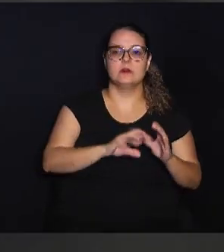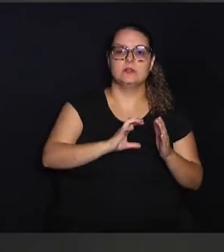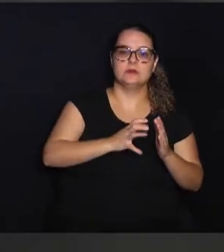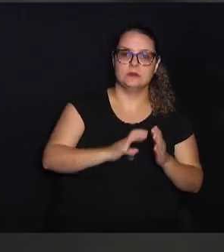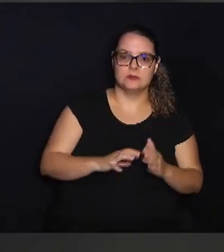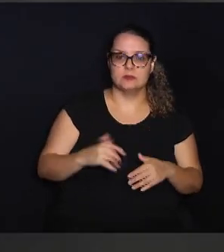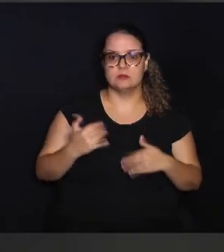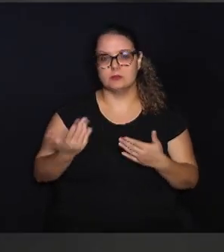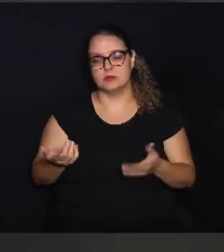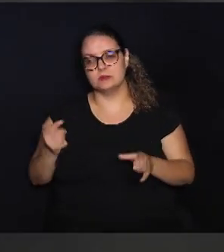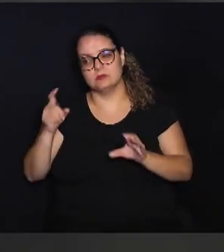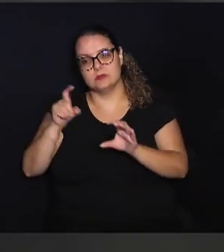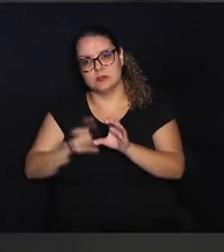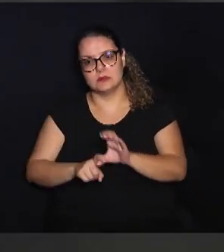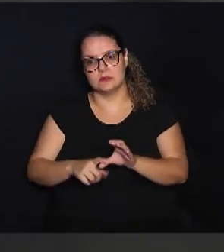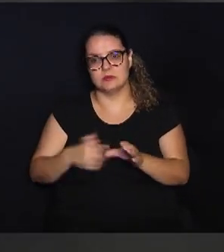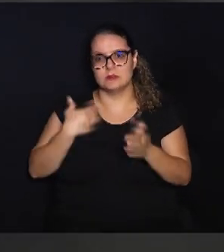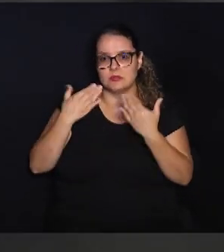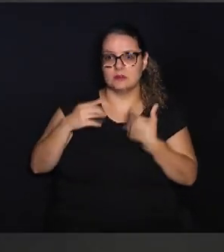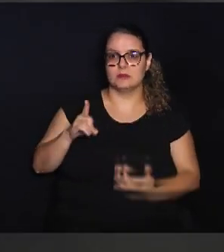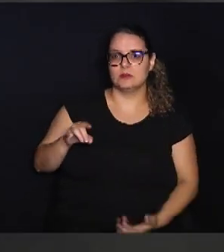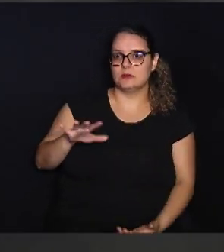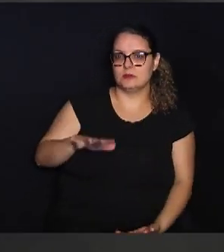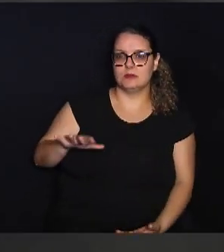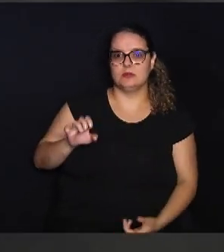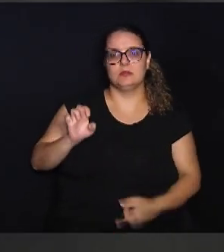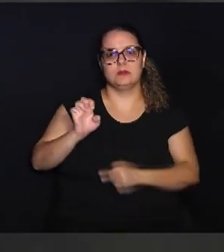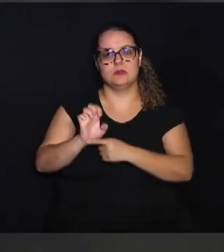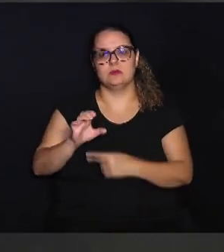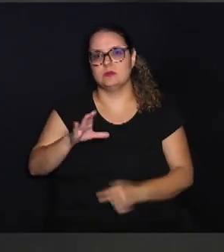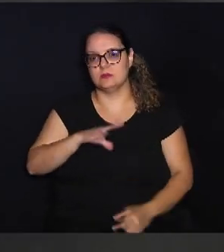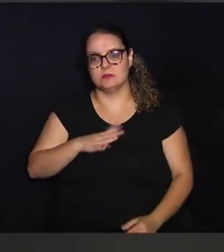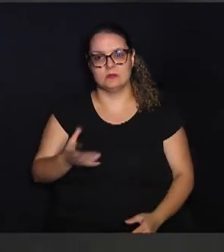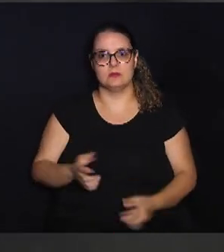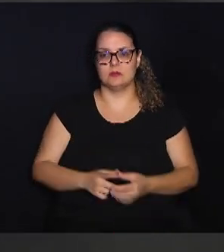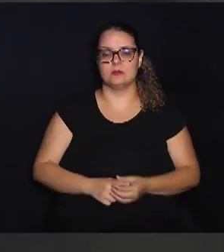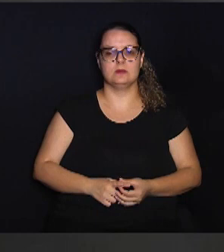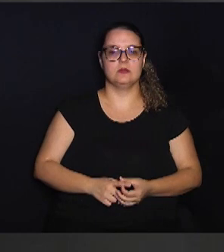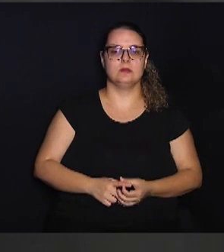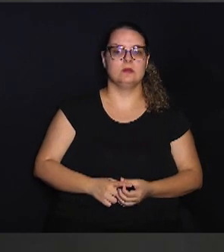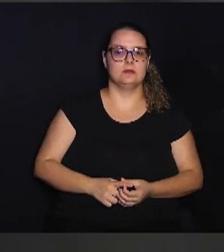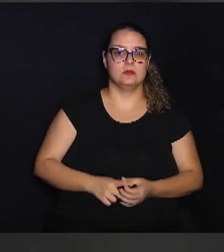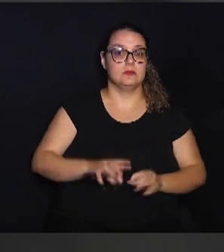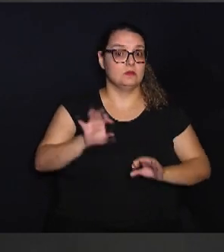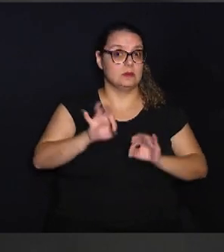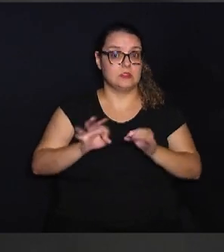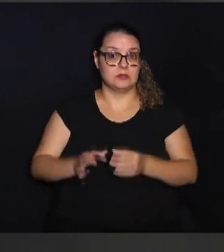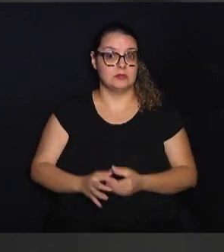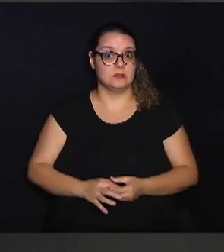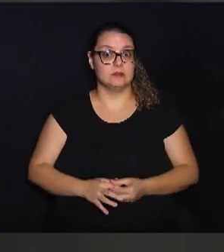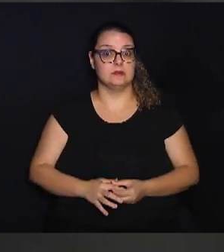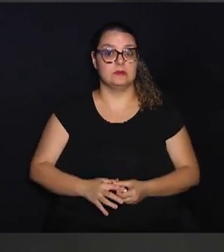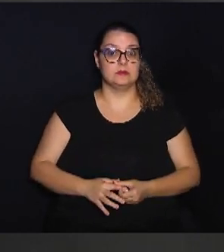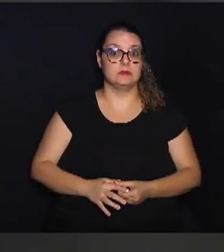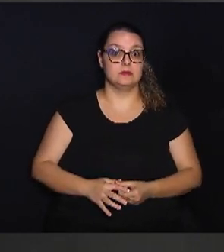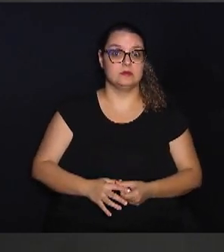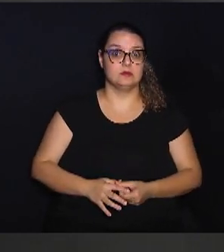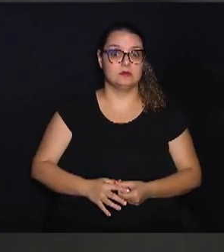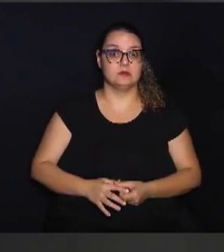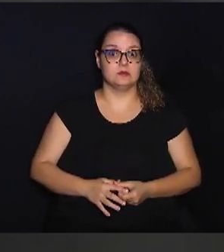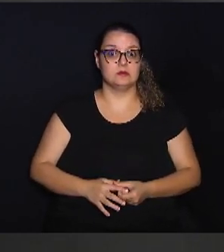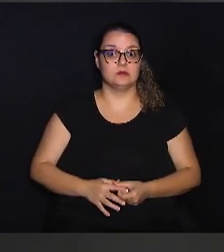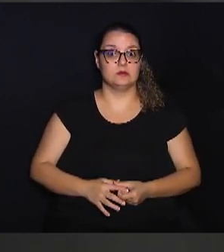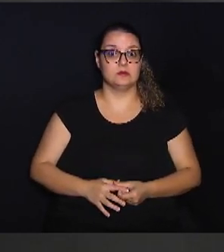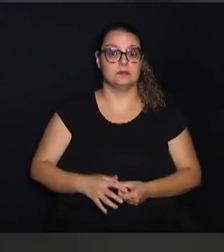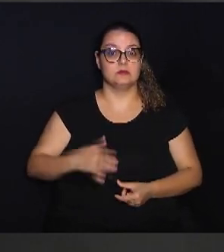vai depender de conversar com o diretório estadual, municipal, fazer planejamento. Porque, assim, da minha